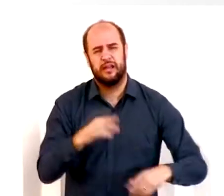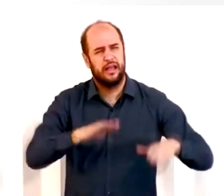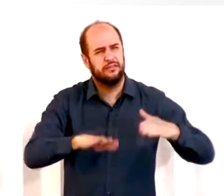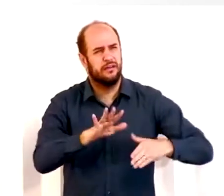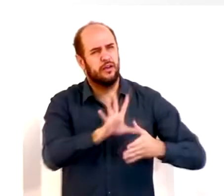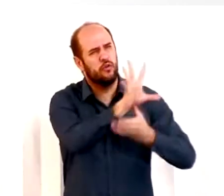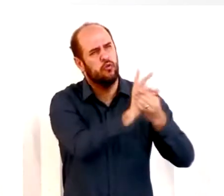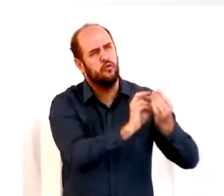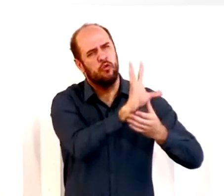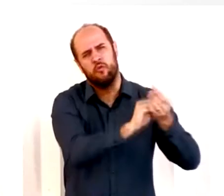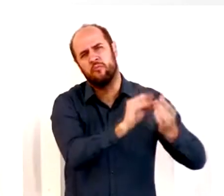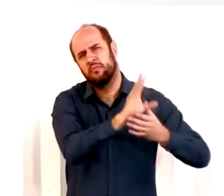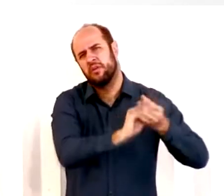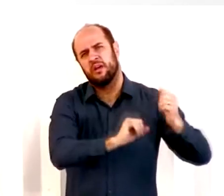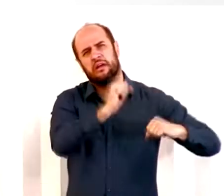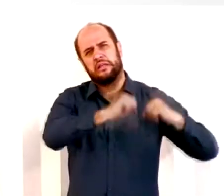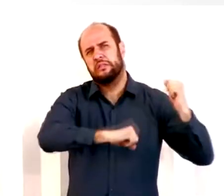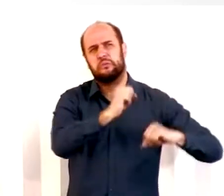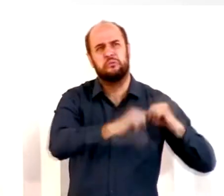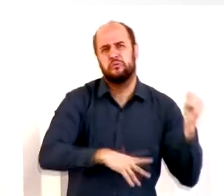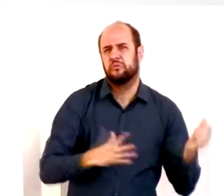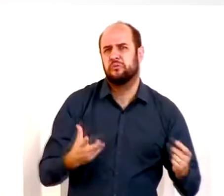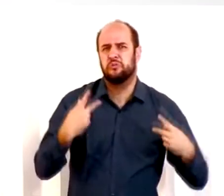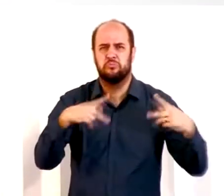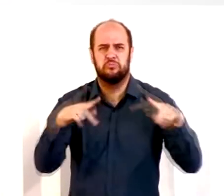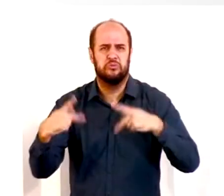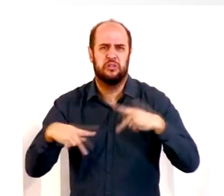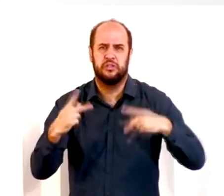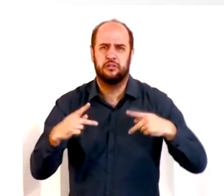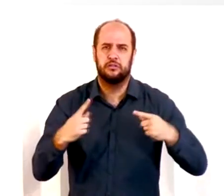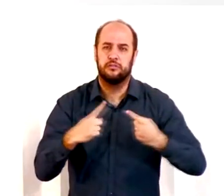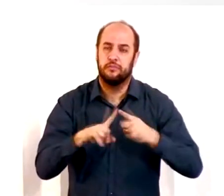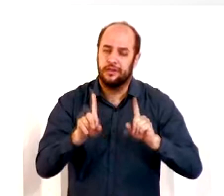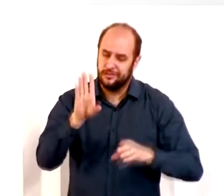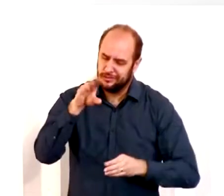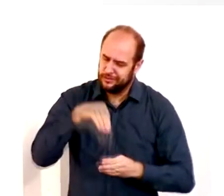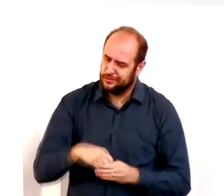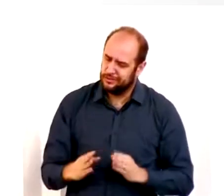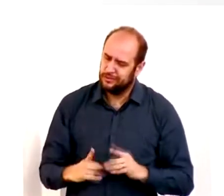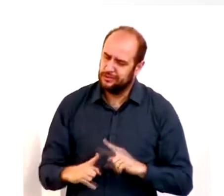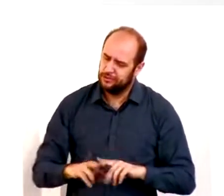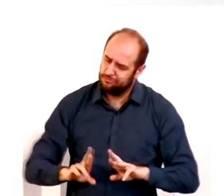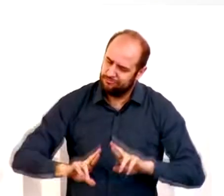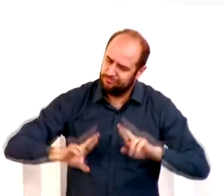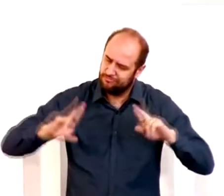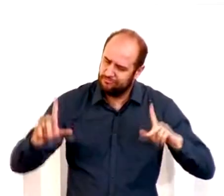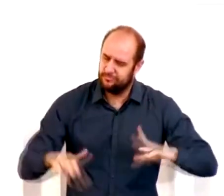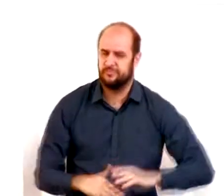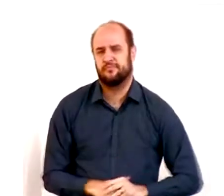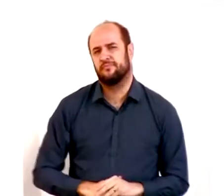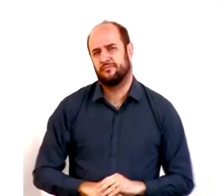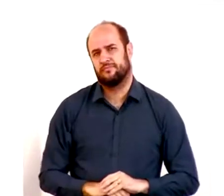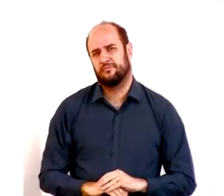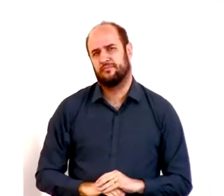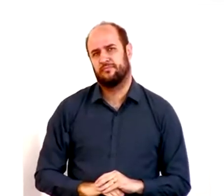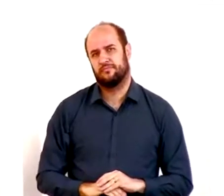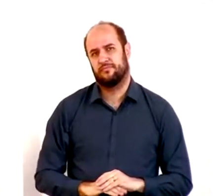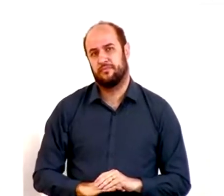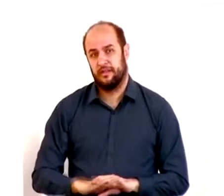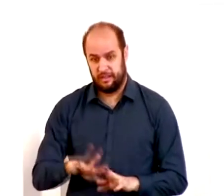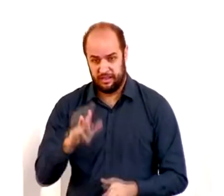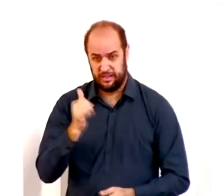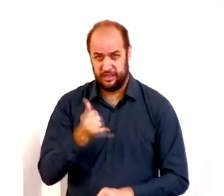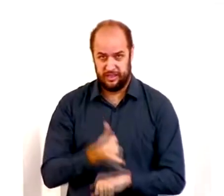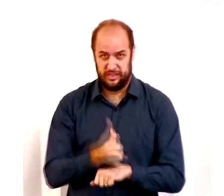nas empresas, nas indústrias, na política, e é tão diferente. A liderança cristã não fica em cima na pirâmide,